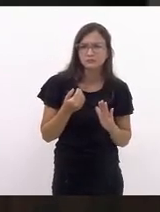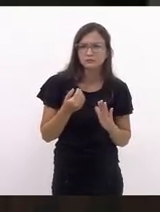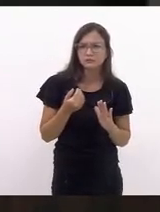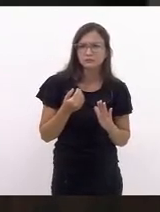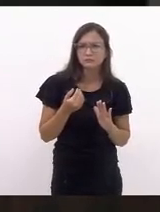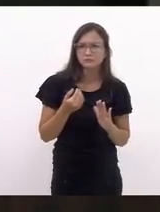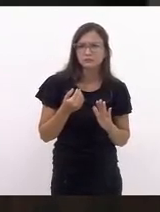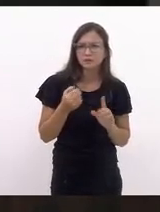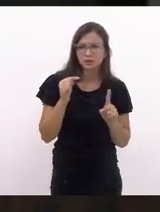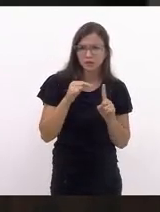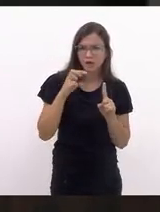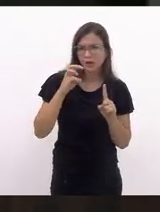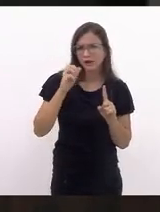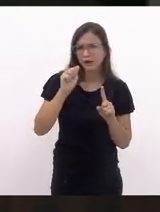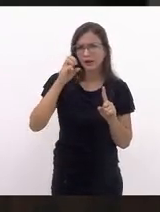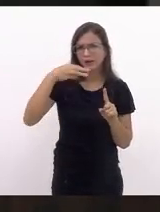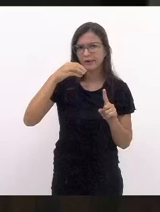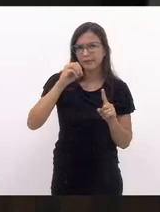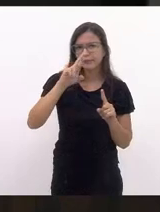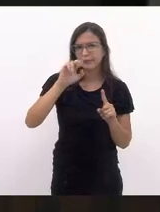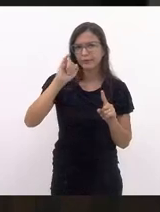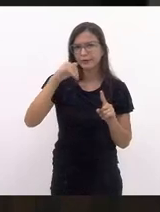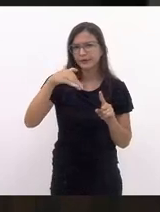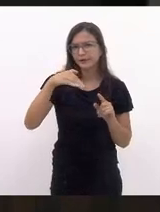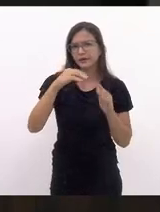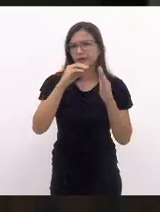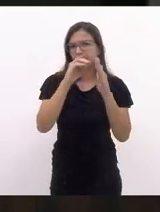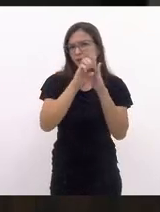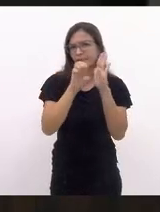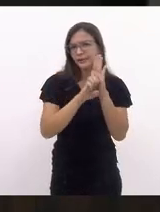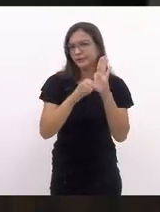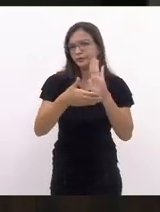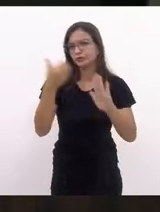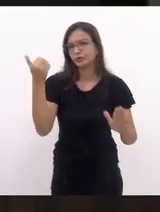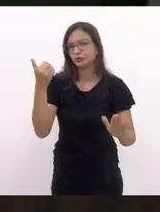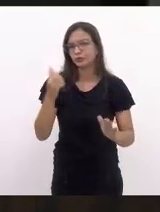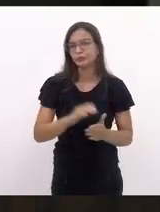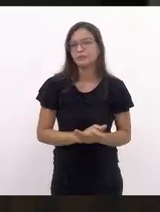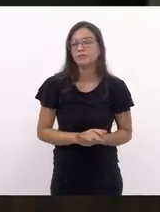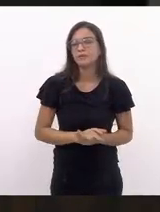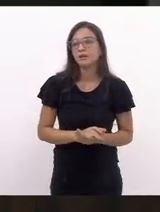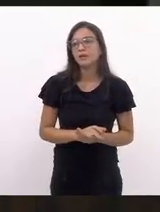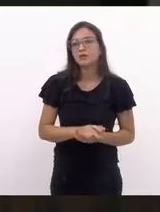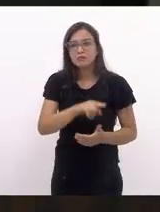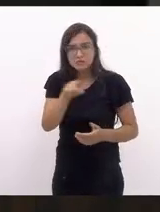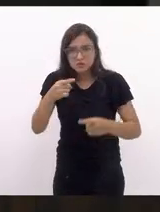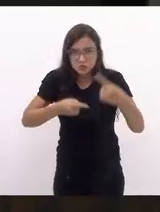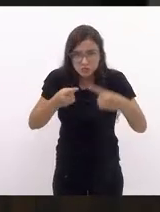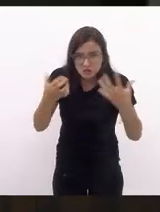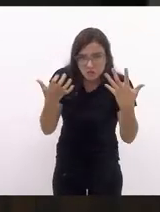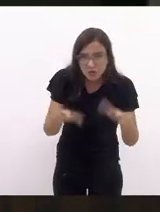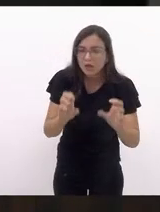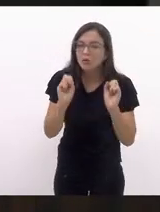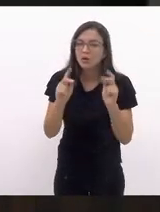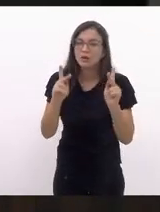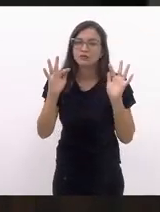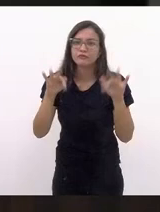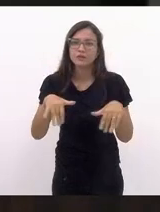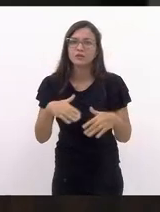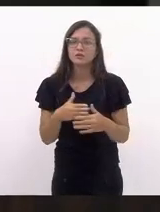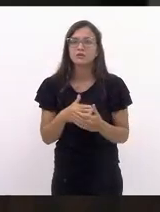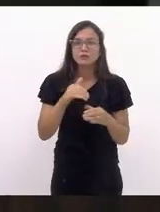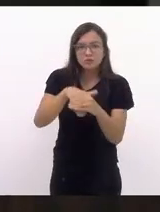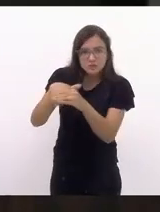Oi amore retirou a venda Ok então os parecidos devido a discussão na Avenida que era discute-se a depressão em